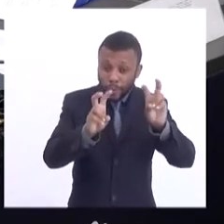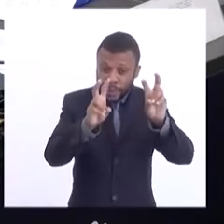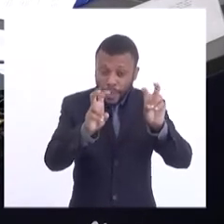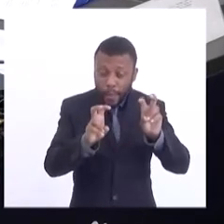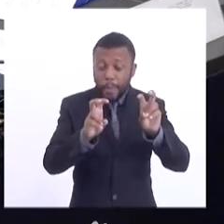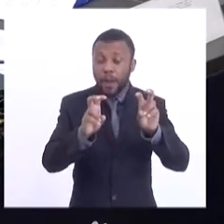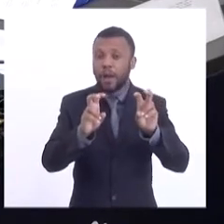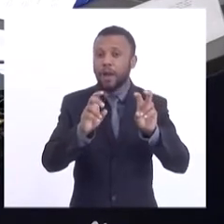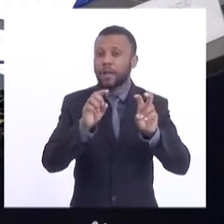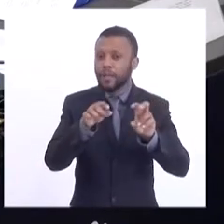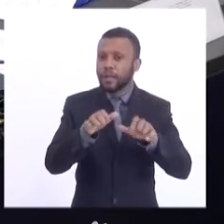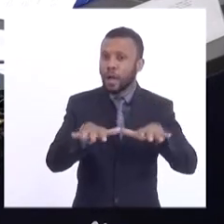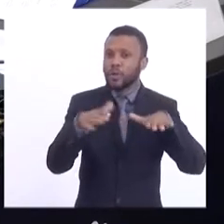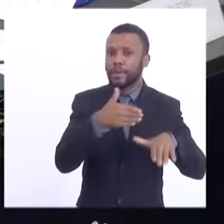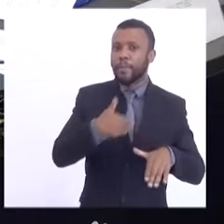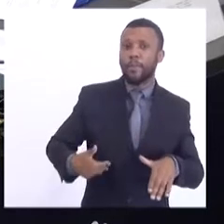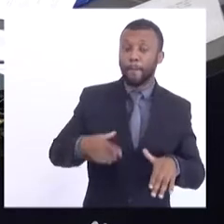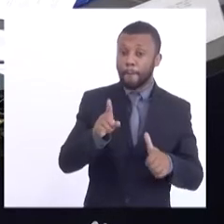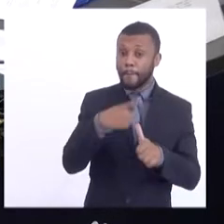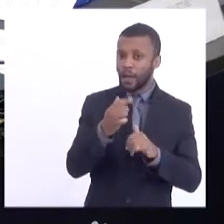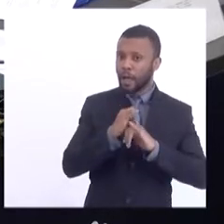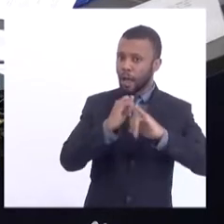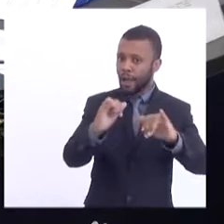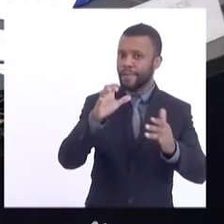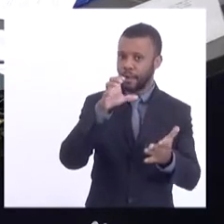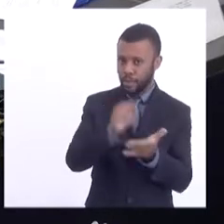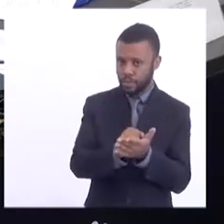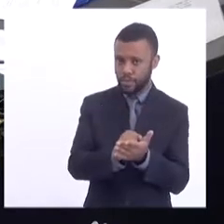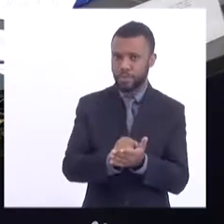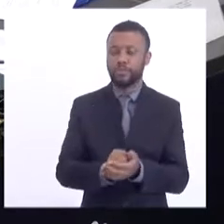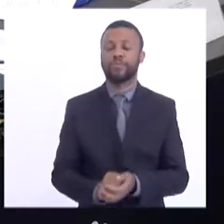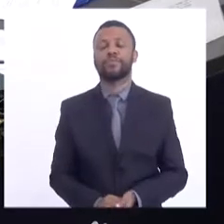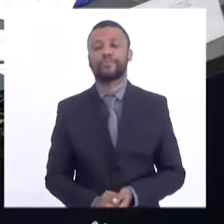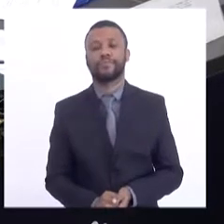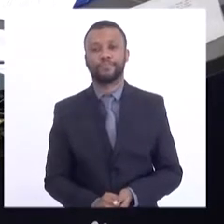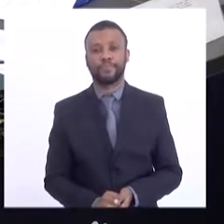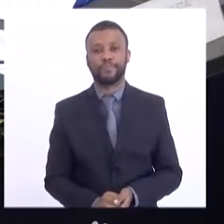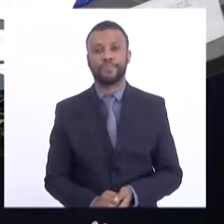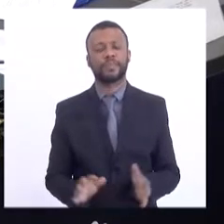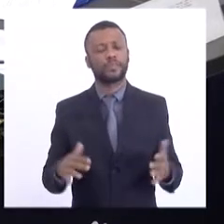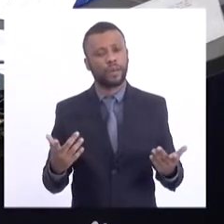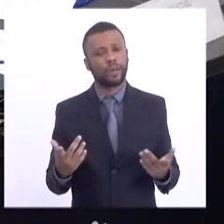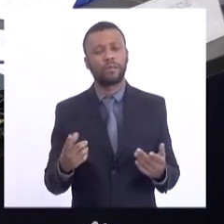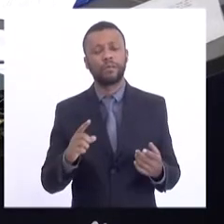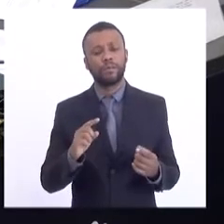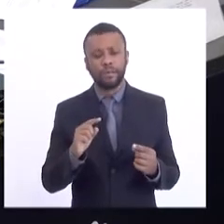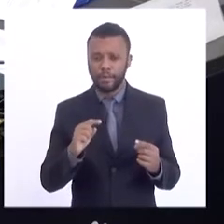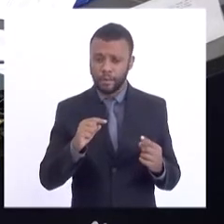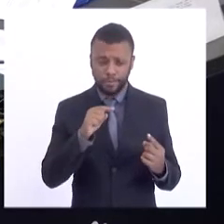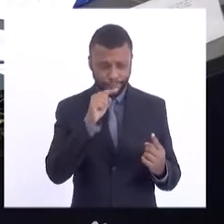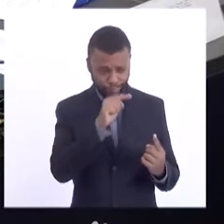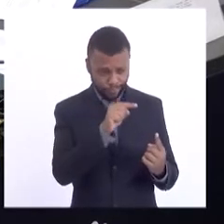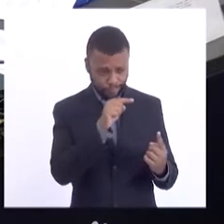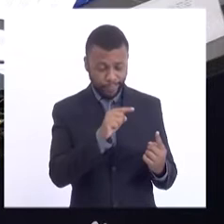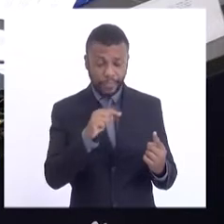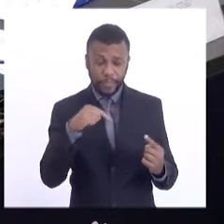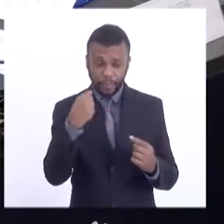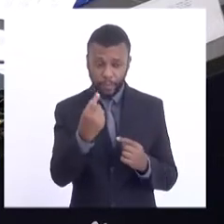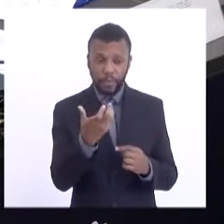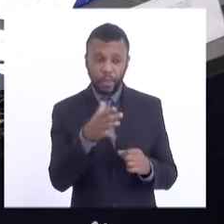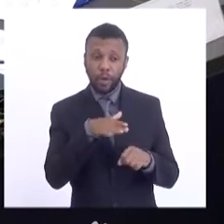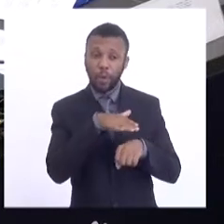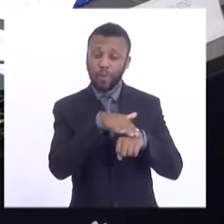Registro posteriormente eu vou conversar com vocês silêncio sobre a